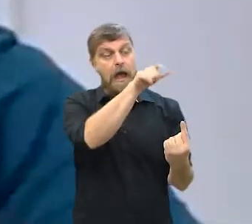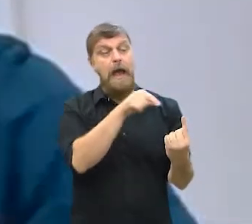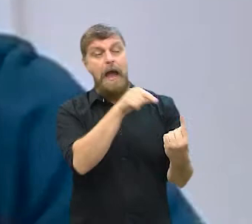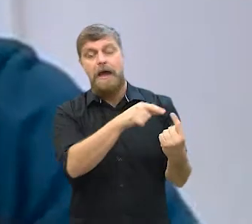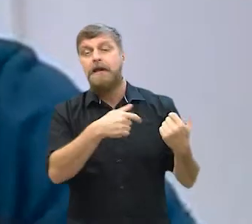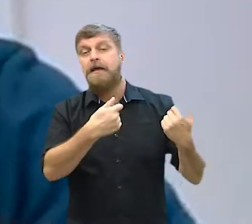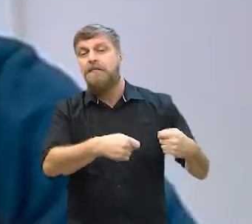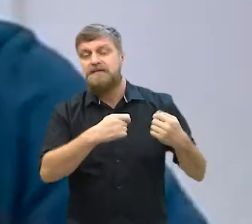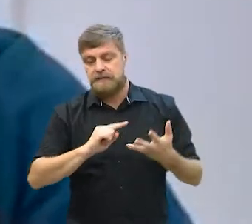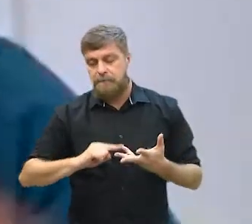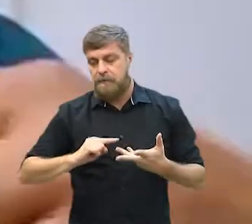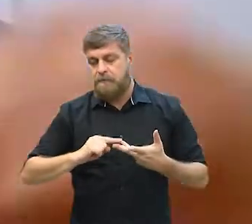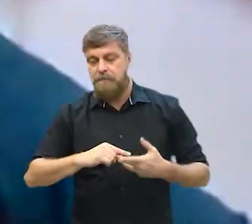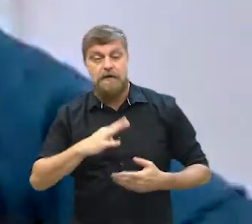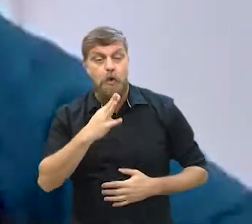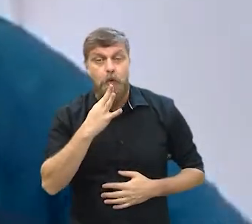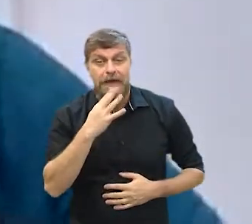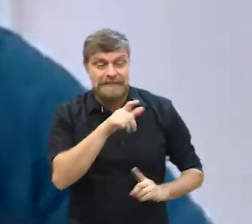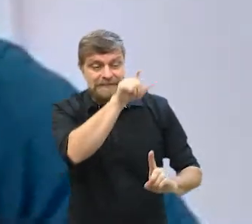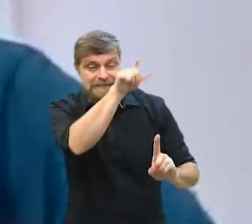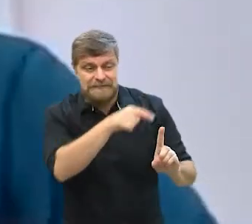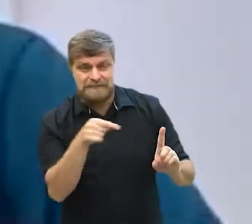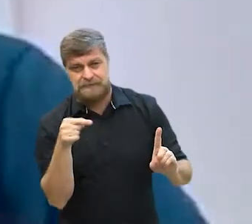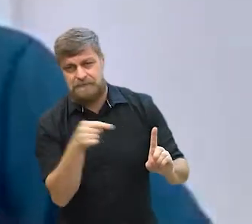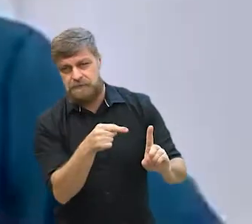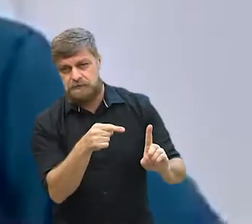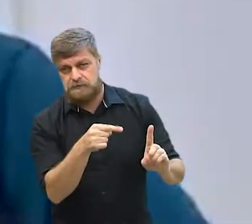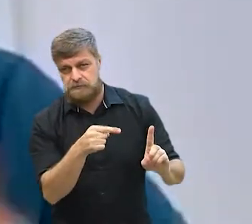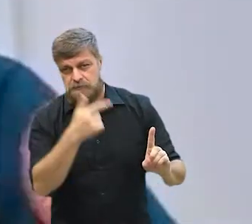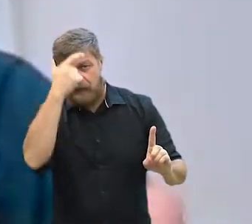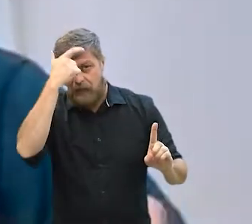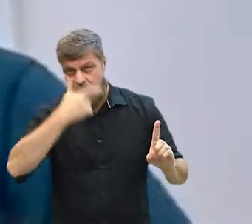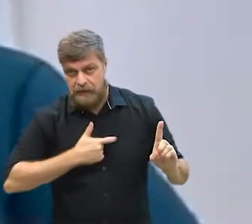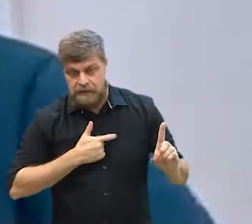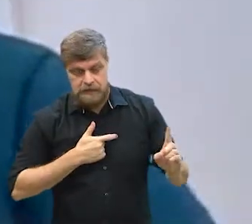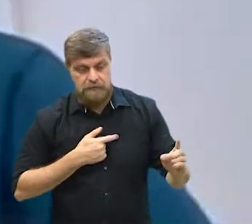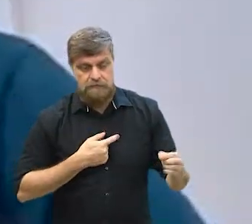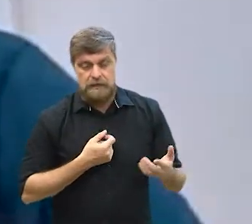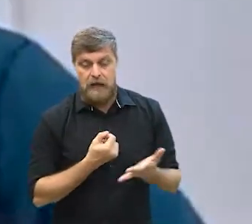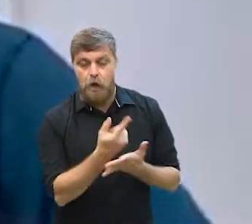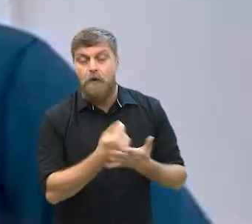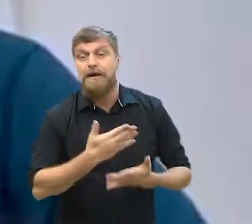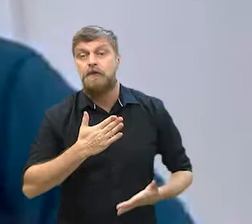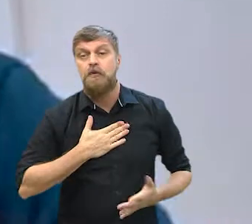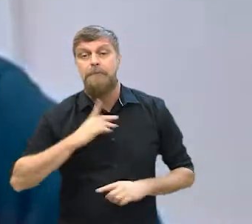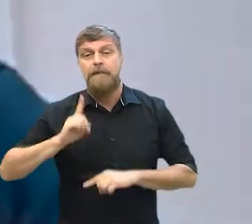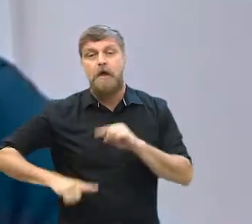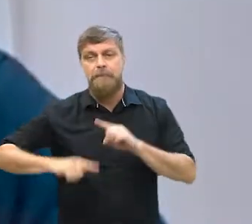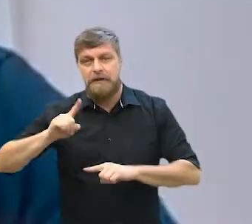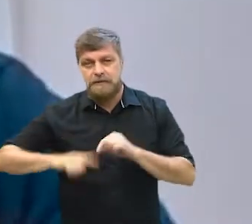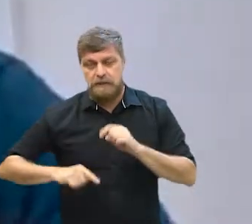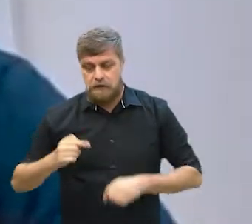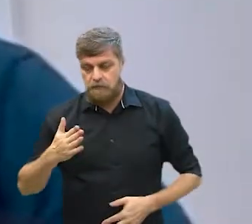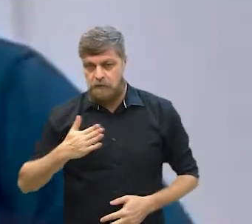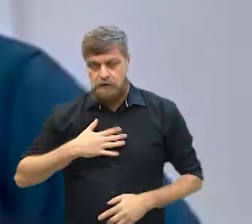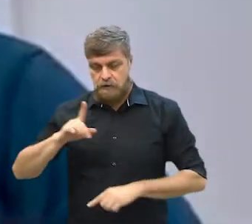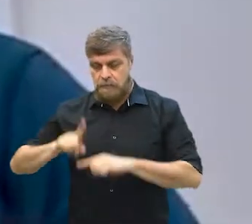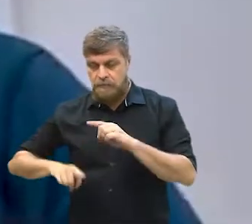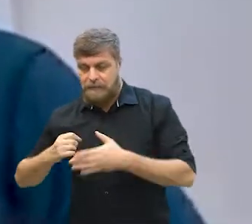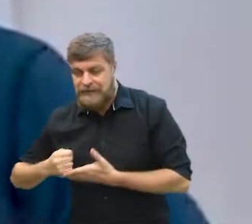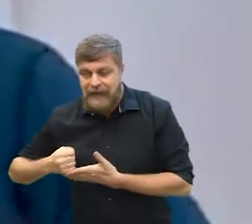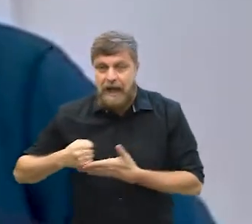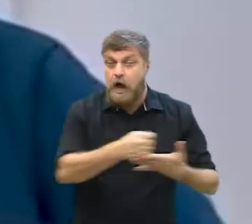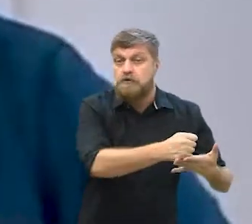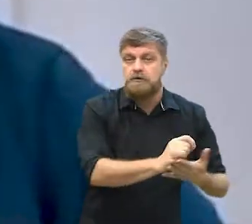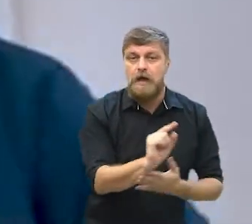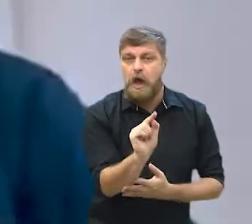cliente precisa? Vamos conhecer o meu cliente, né? Quem que é a pessoa que está consumindo o meu produto e o que meu produto